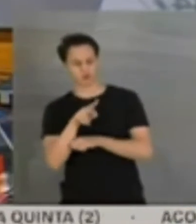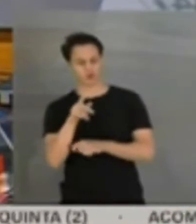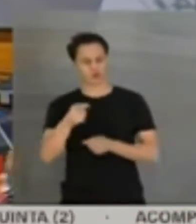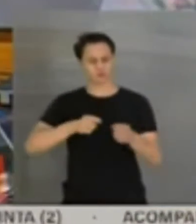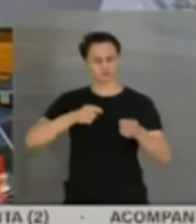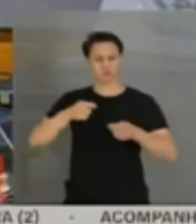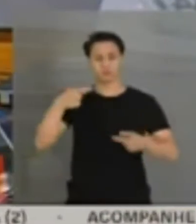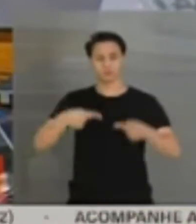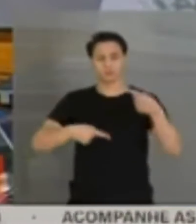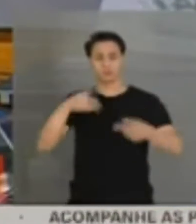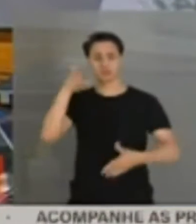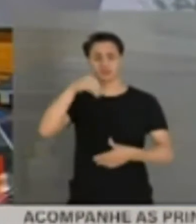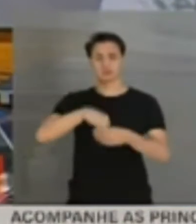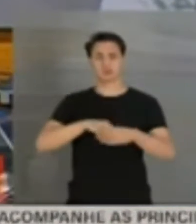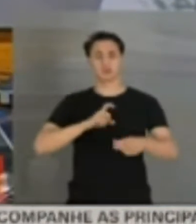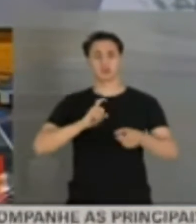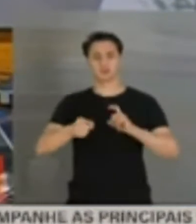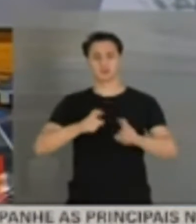da administração.